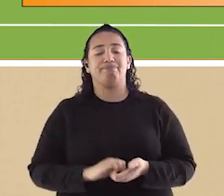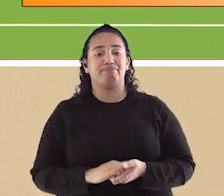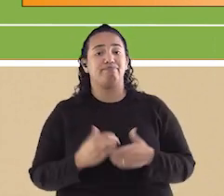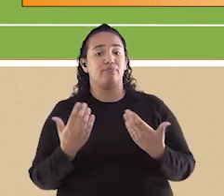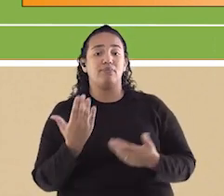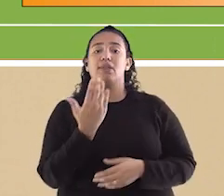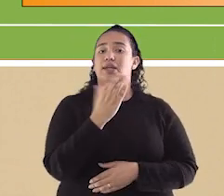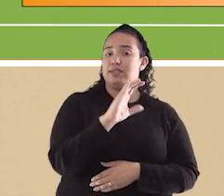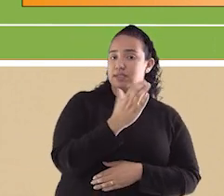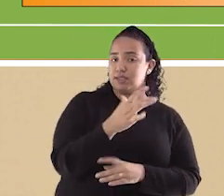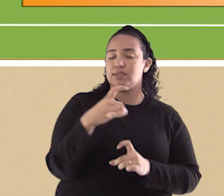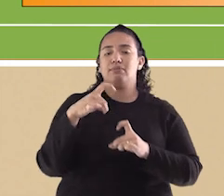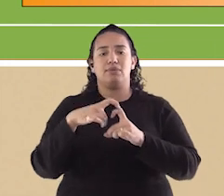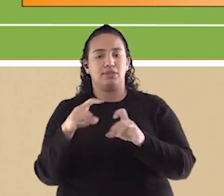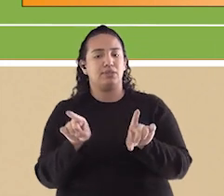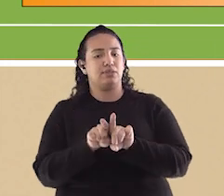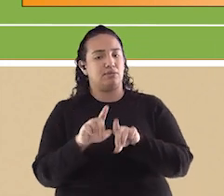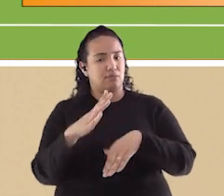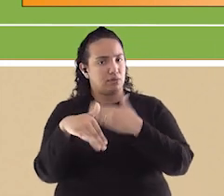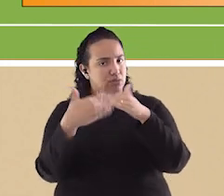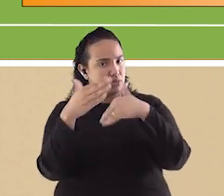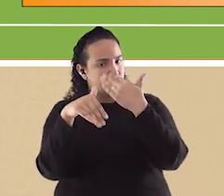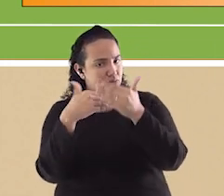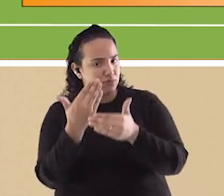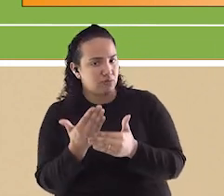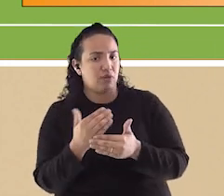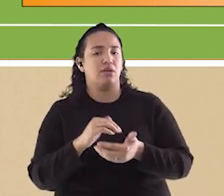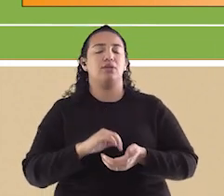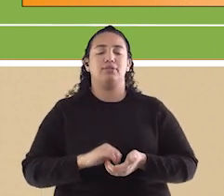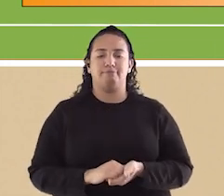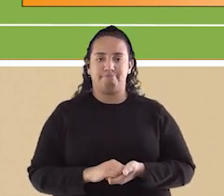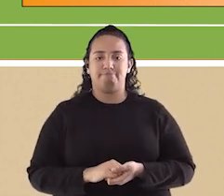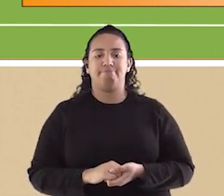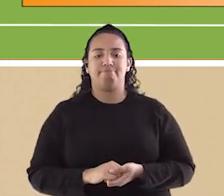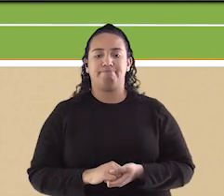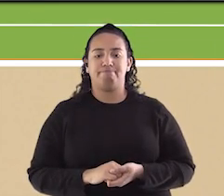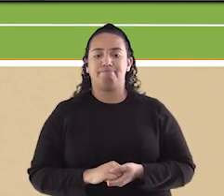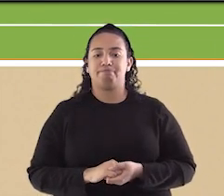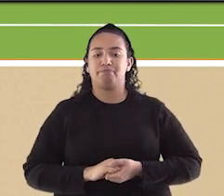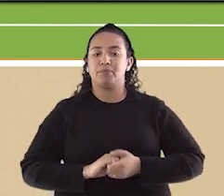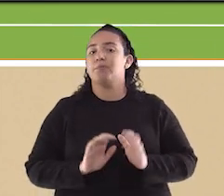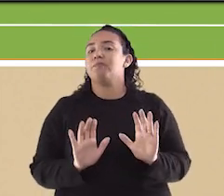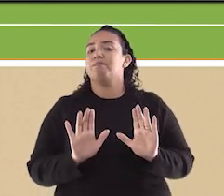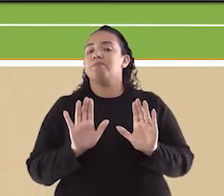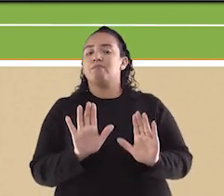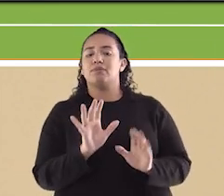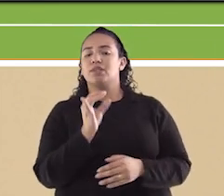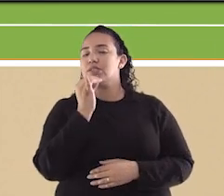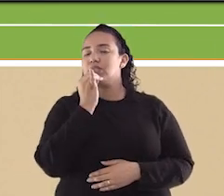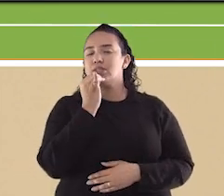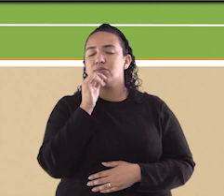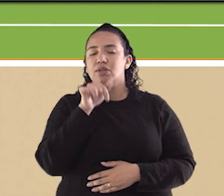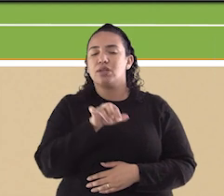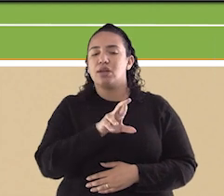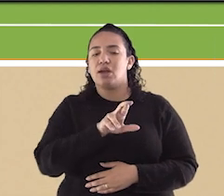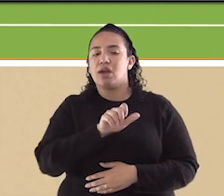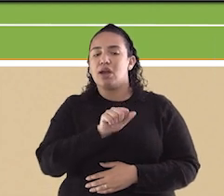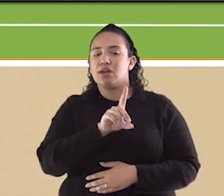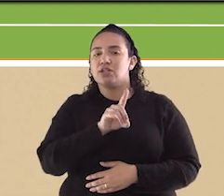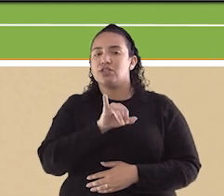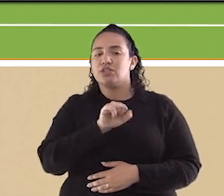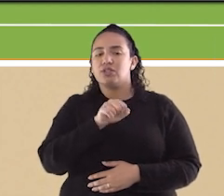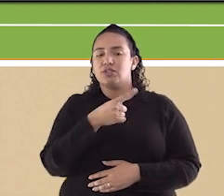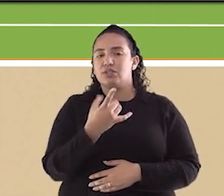evoluíram muito nessa área também, a ponto de fazerem uso da radiação com fins benéficos. Mas como ocorre a manipulação de energia